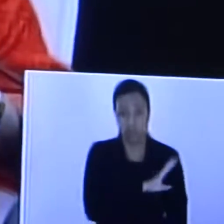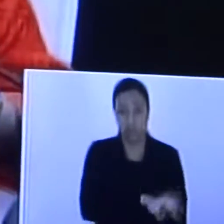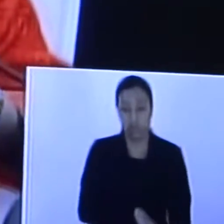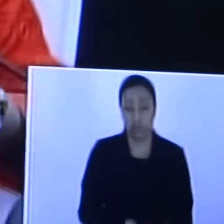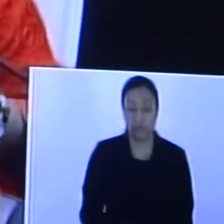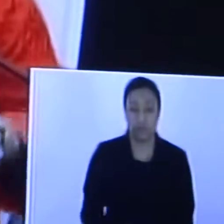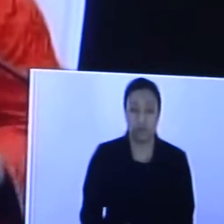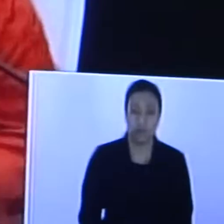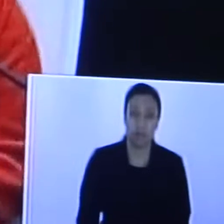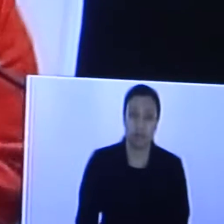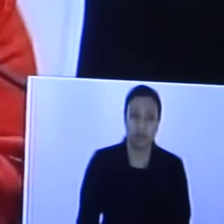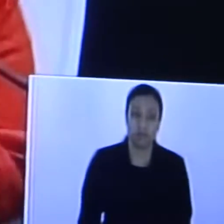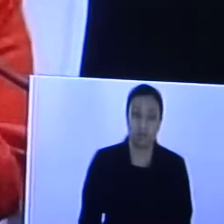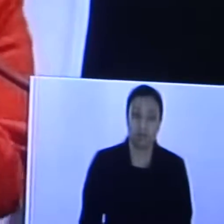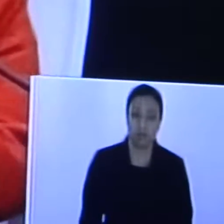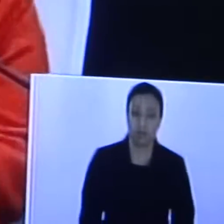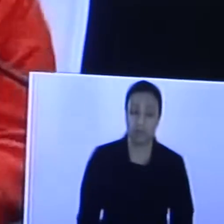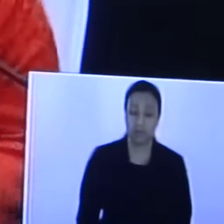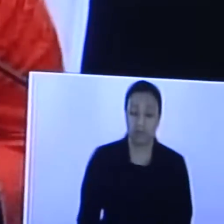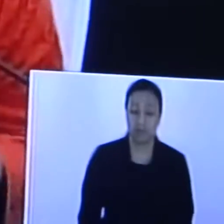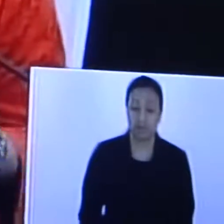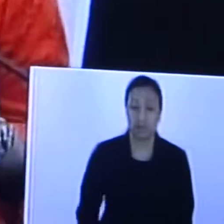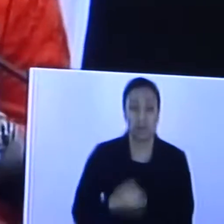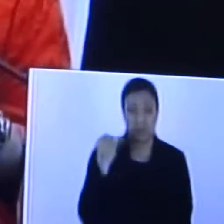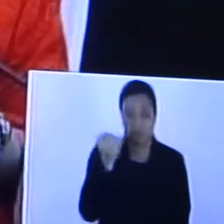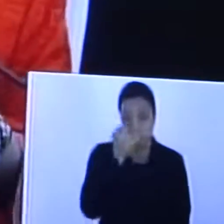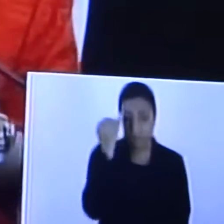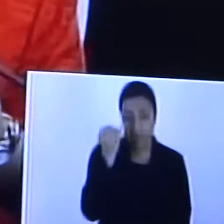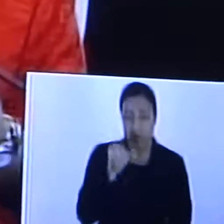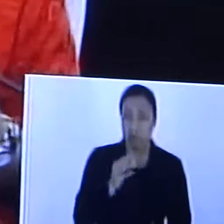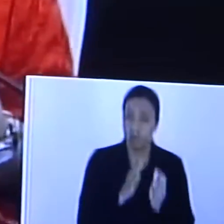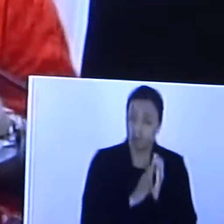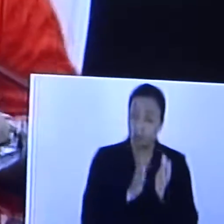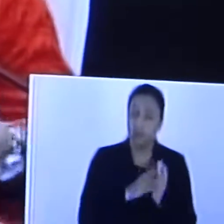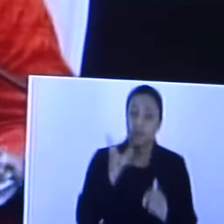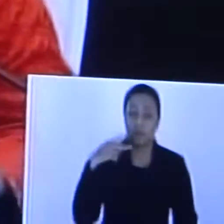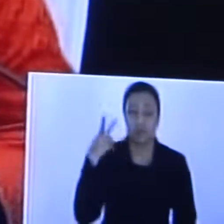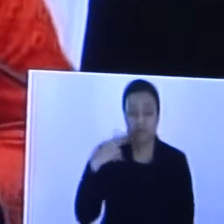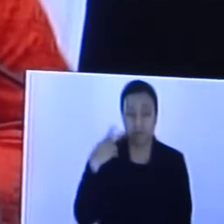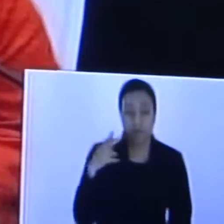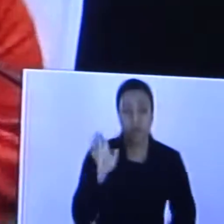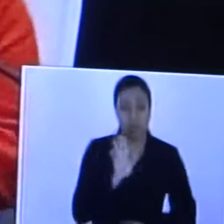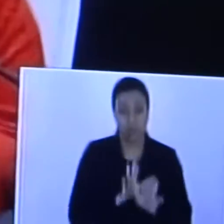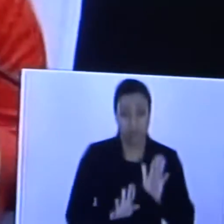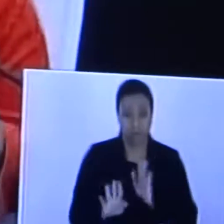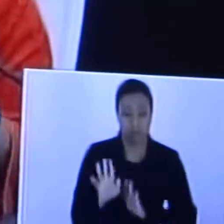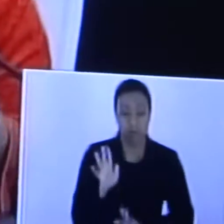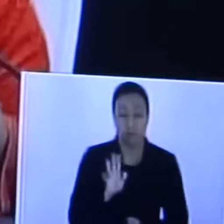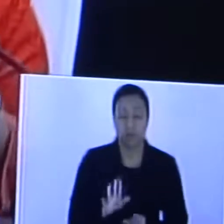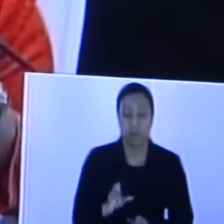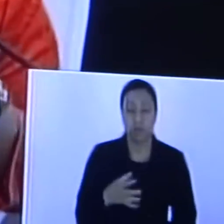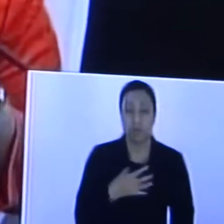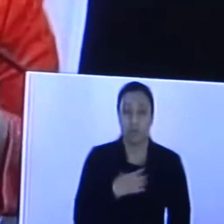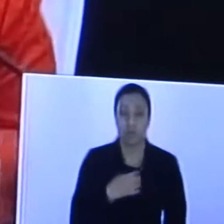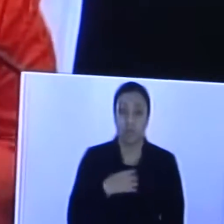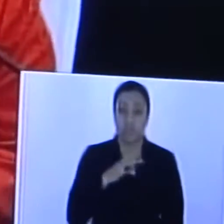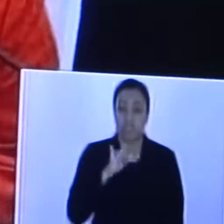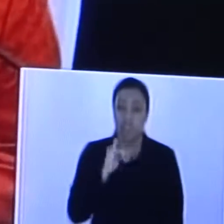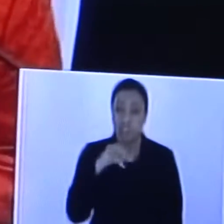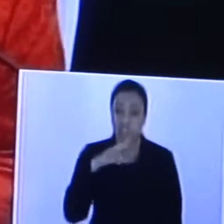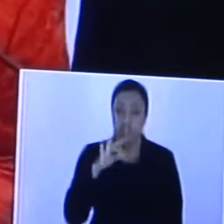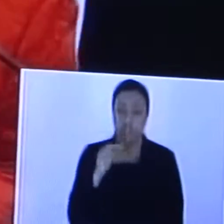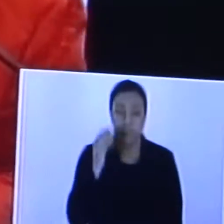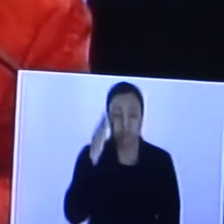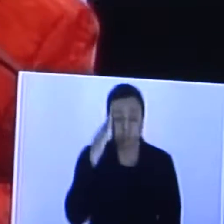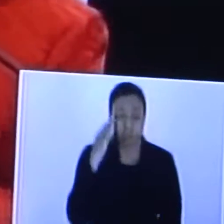do corpo, né? Então, acho que é uma matéria importante. Parabéns, vereador, pelo cuidado com a questão da tinta. Nós sabemos que